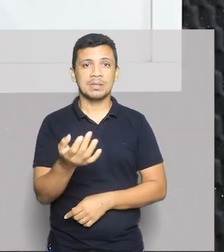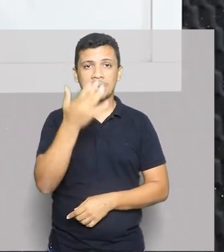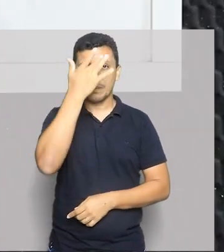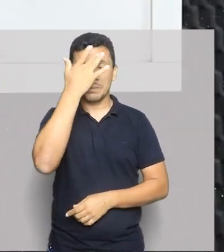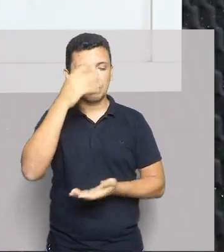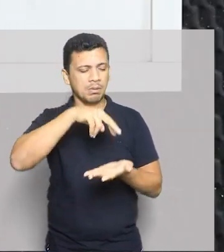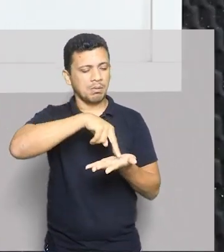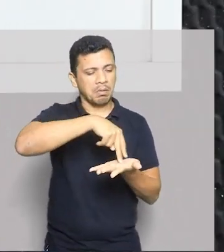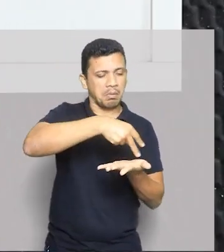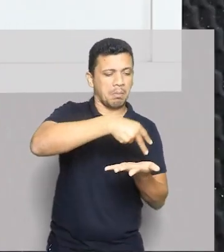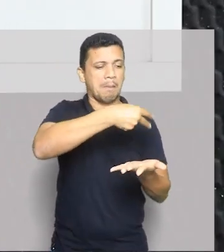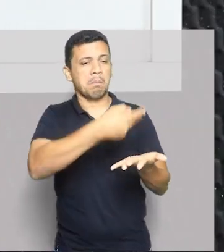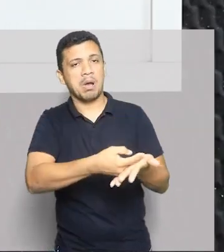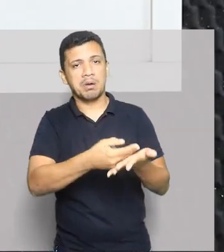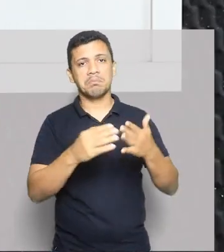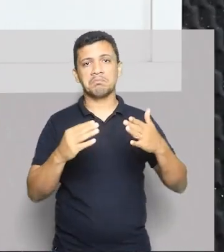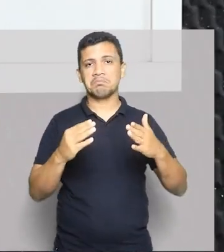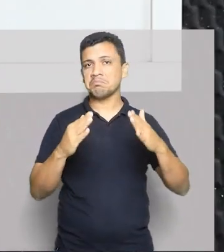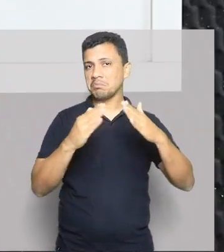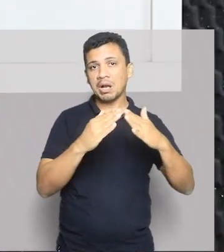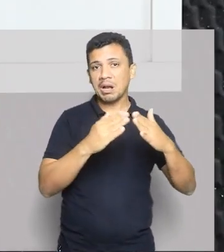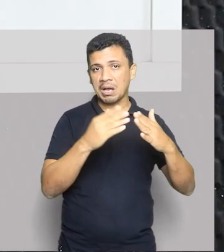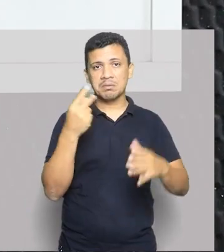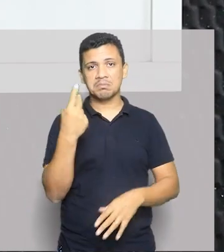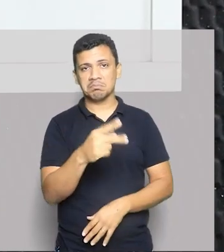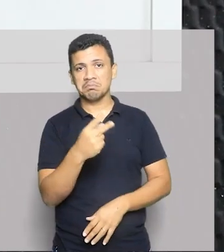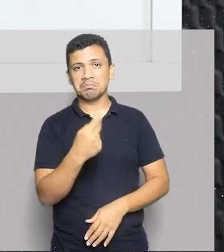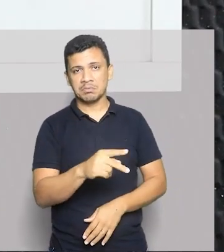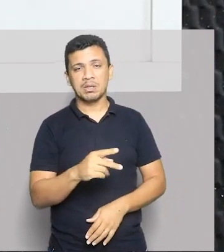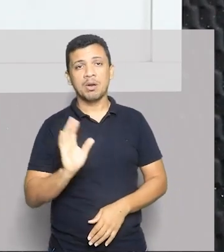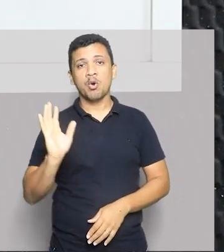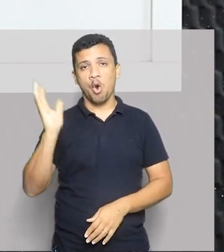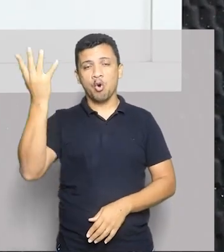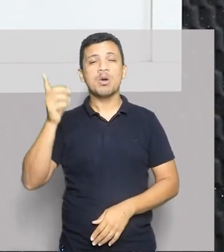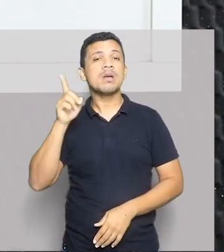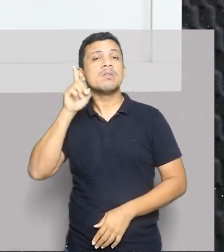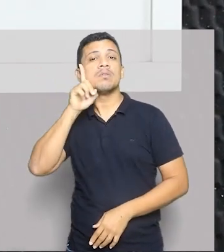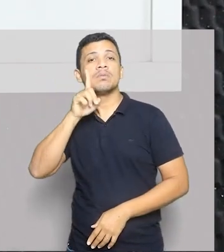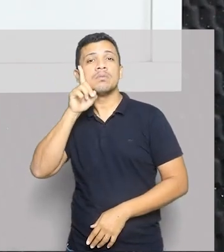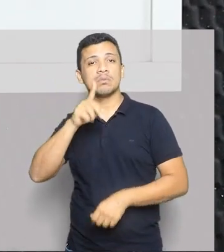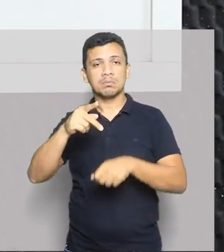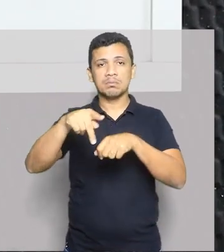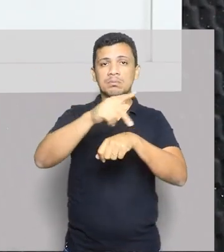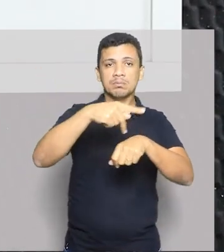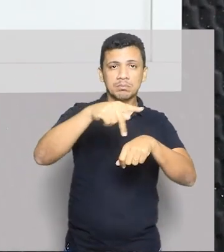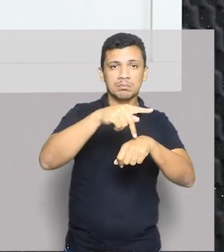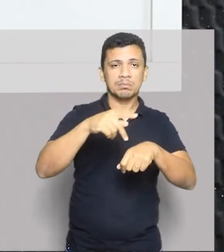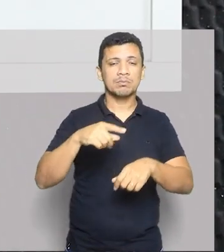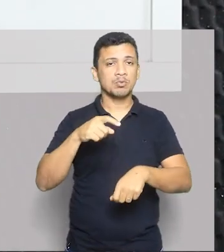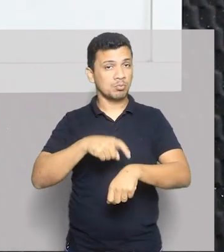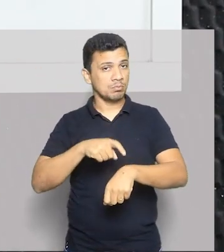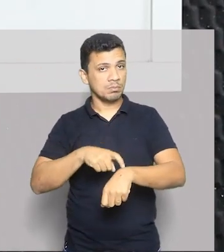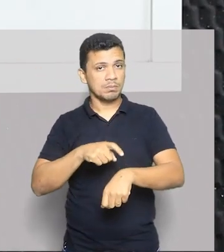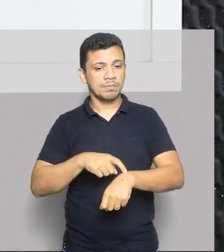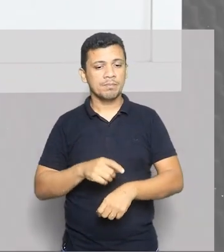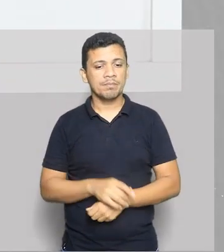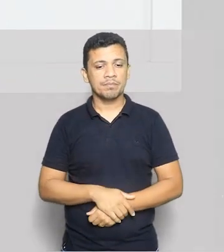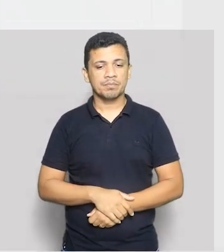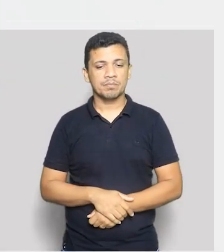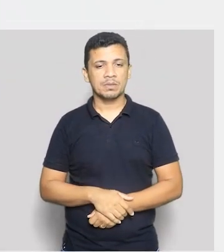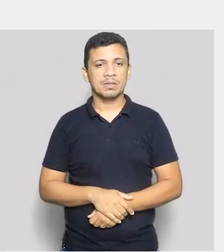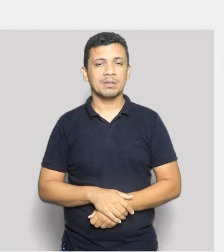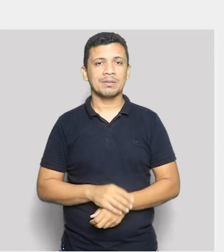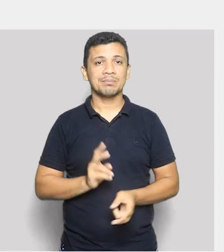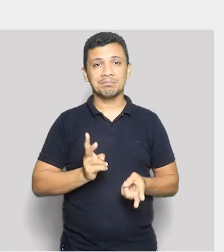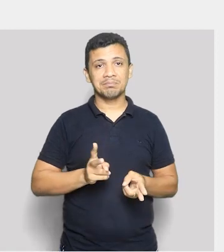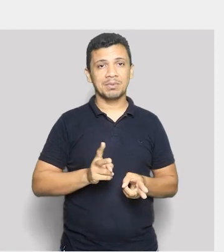que ocorreram, acidentes domésticos, vamos dizer assim, que ocorreram nos Estados Unidos, né, em determinado período. Então, a gente coloca lá, andando de